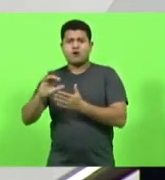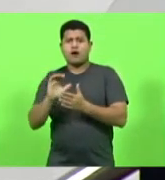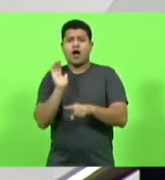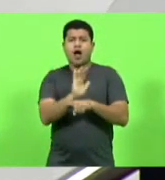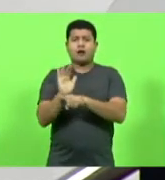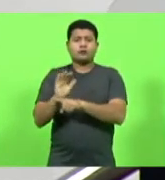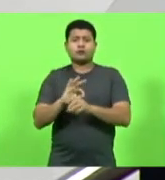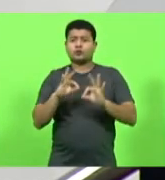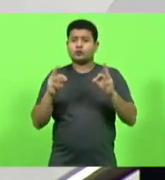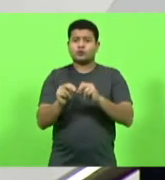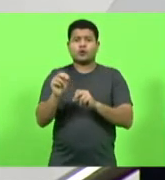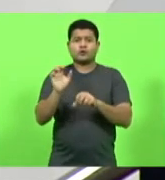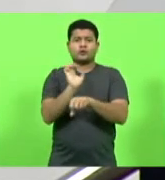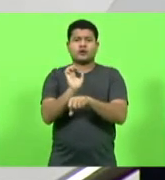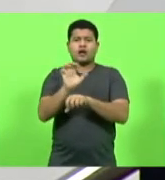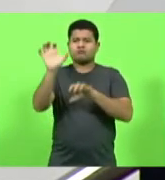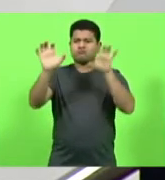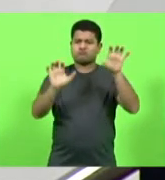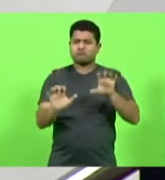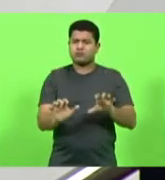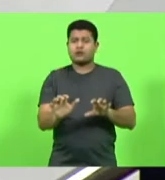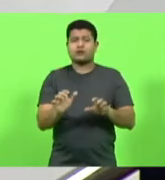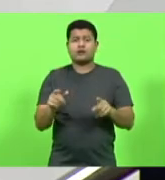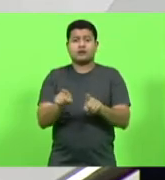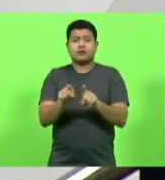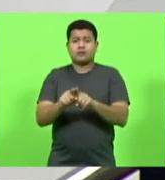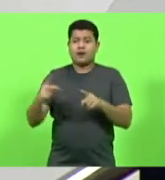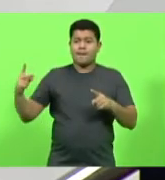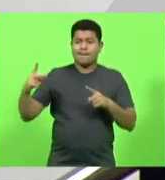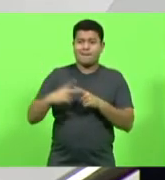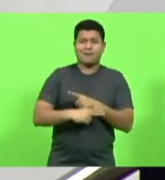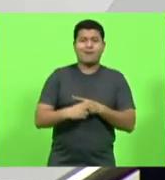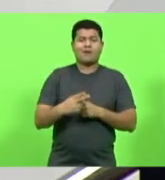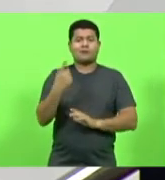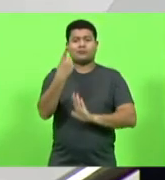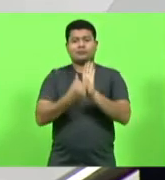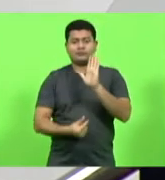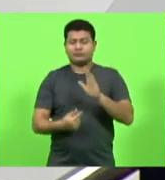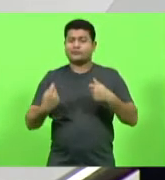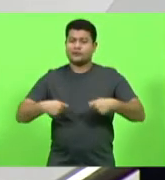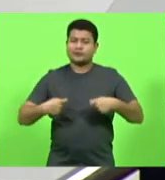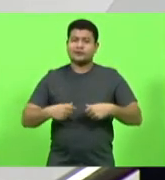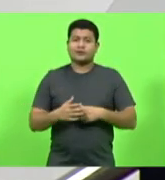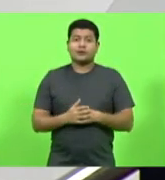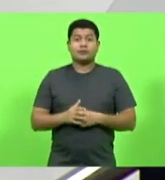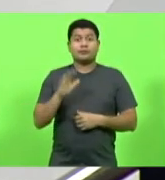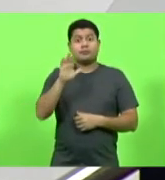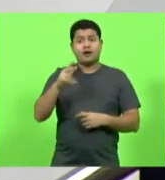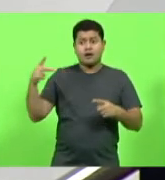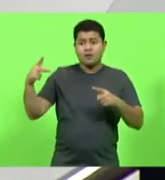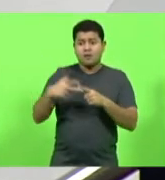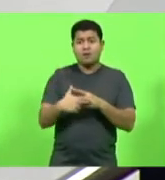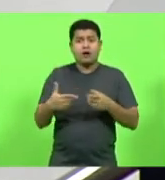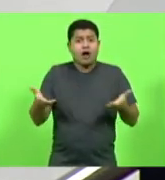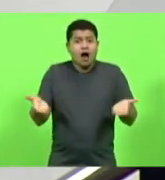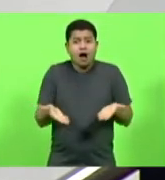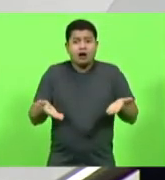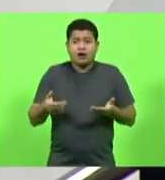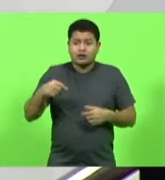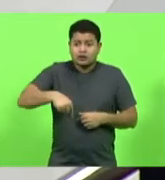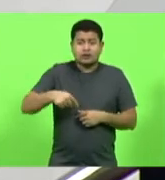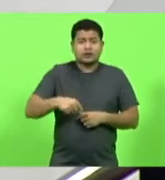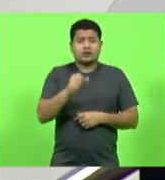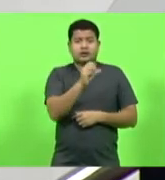municípios, e cortes no orçamento tiveram que ser feitos. Mas cortaram justo de nós aqui, que já não mando